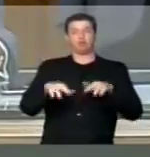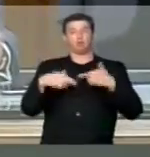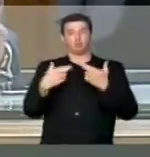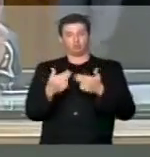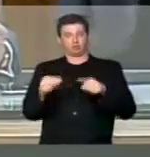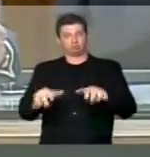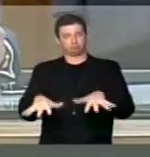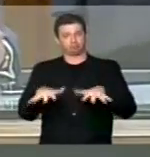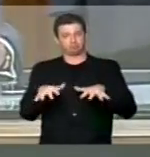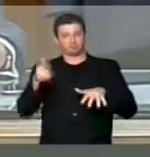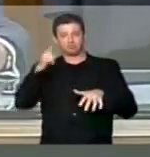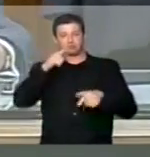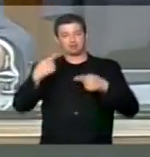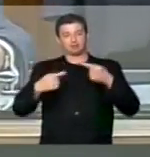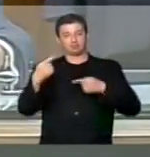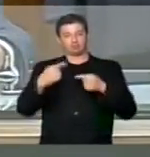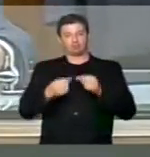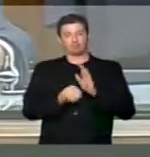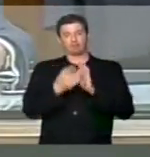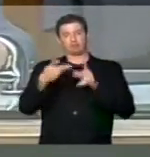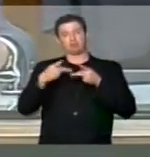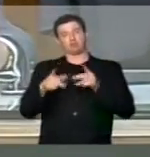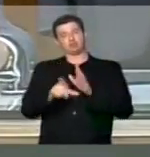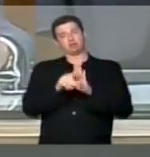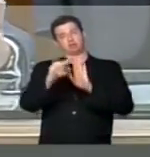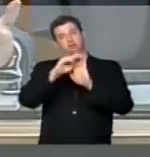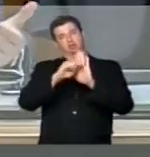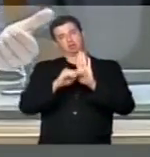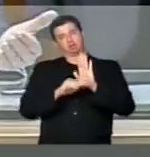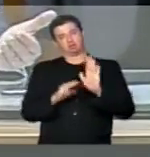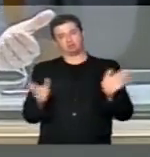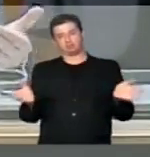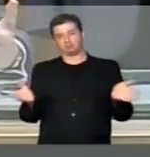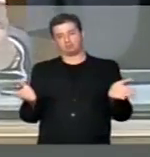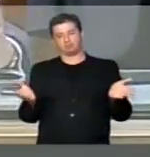sessão para que deliberássemos sobre uma série de projetos na pauta.